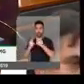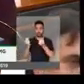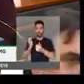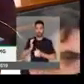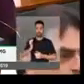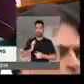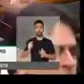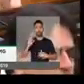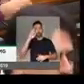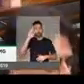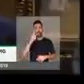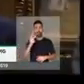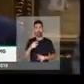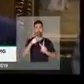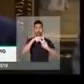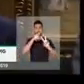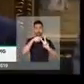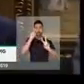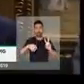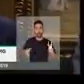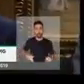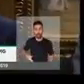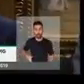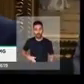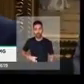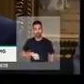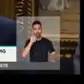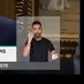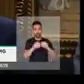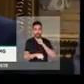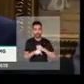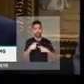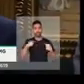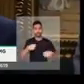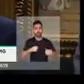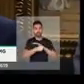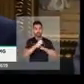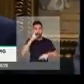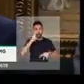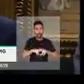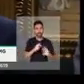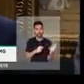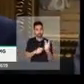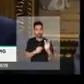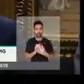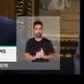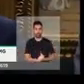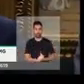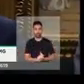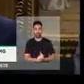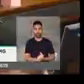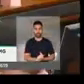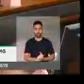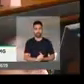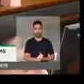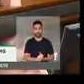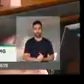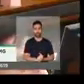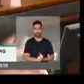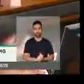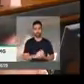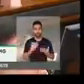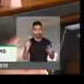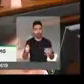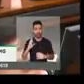hoje é que os vocês dois são bandidos assassinos e que deveriam estar presos fica difícil contestar essa afirmação